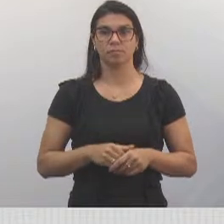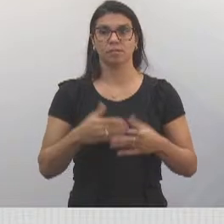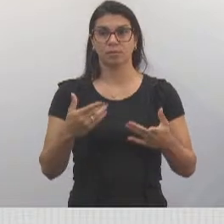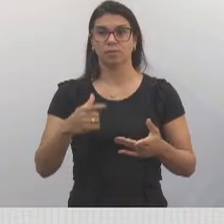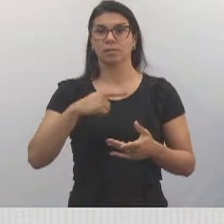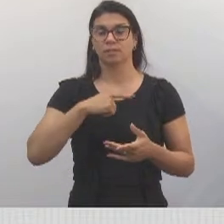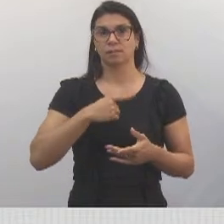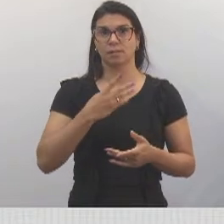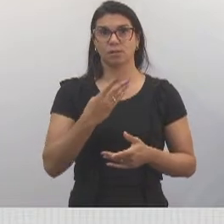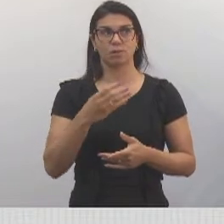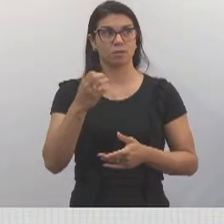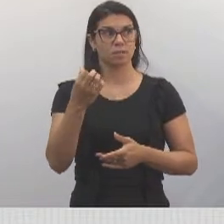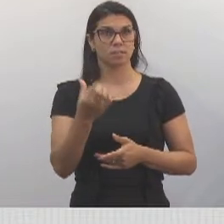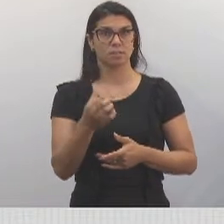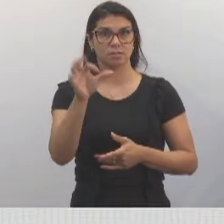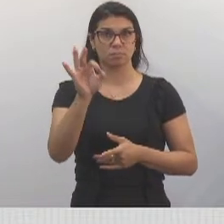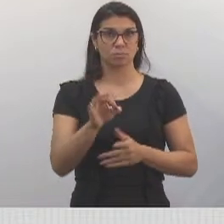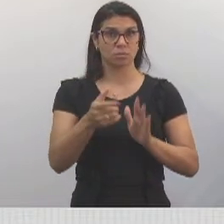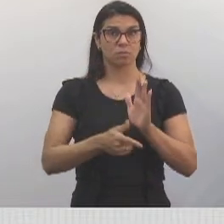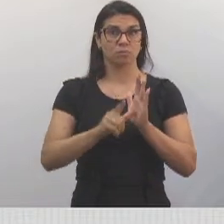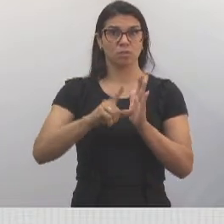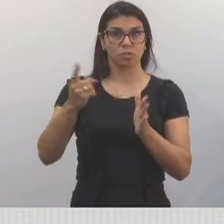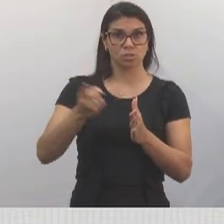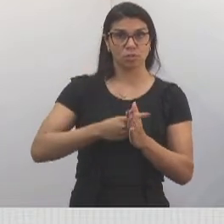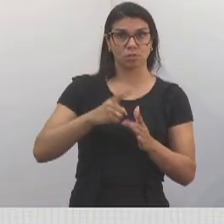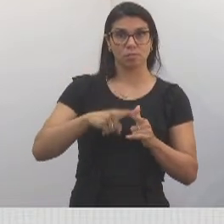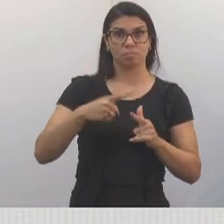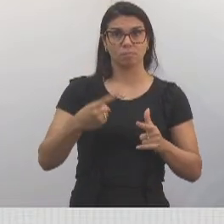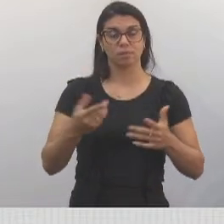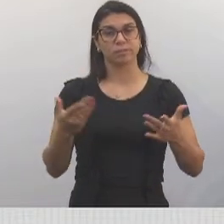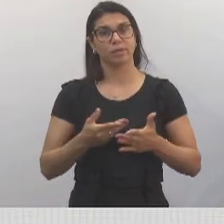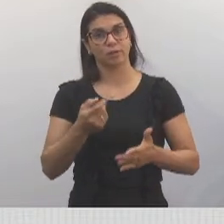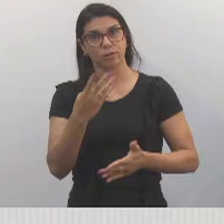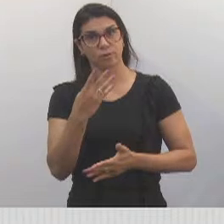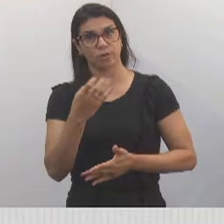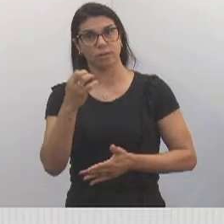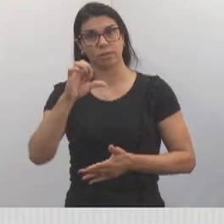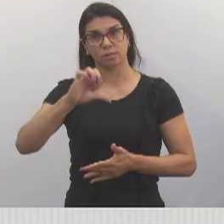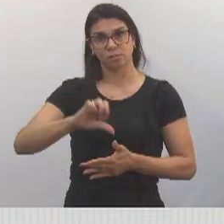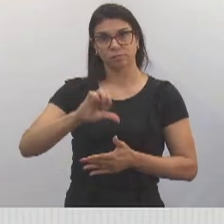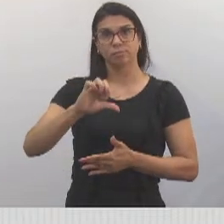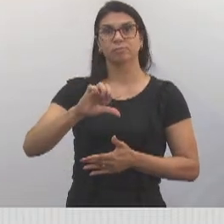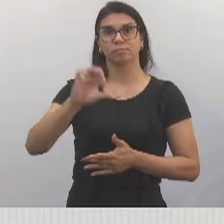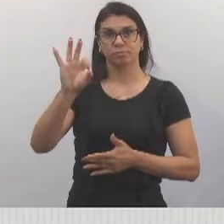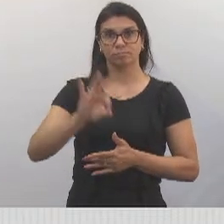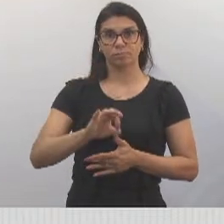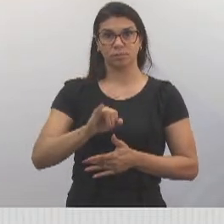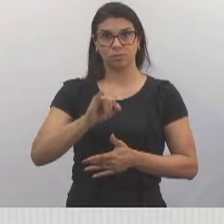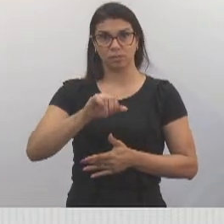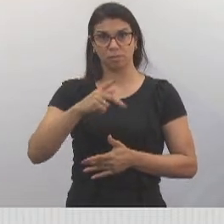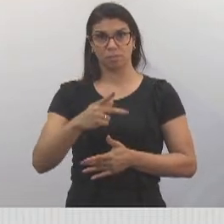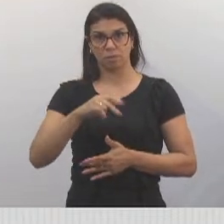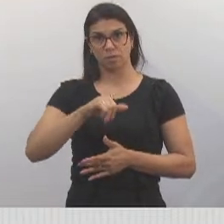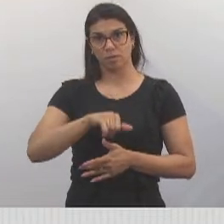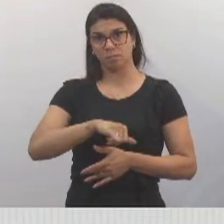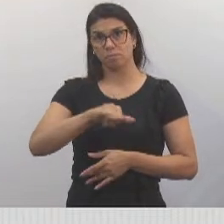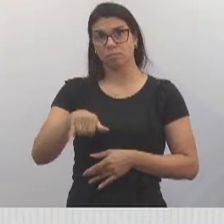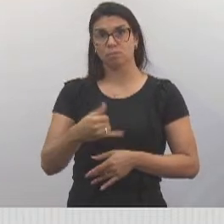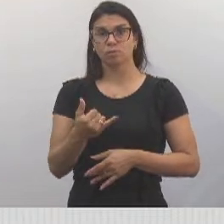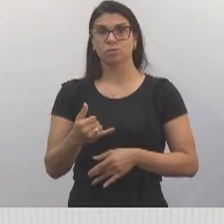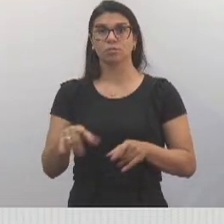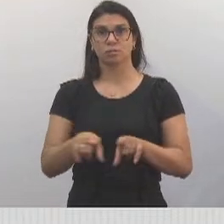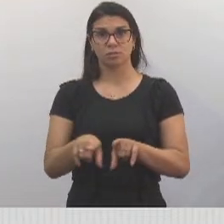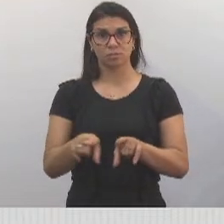46% para 49%, porque alguém tem que pagar essa conta. O IPMJ já sofreu